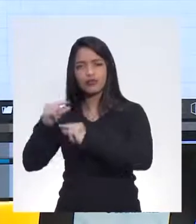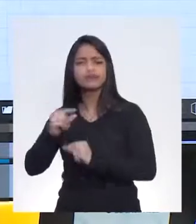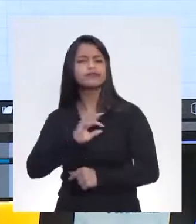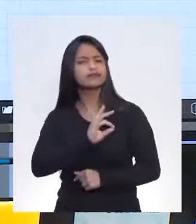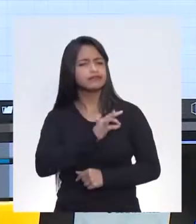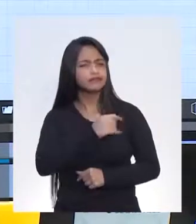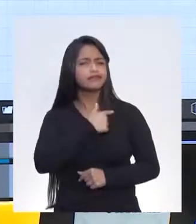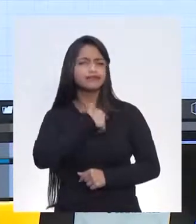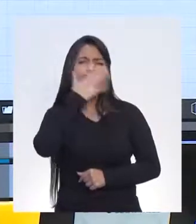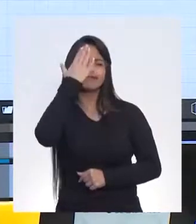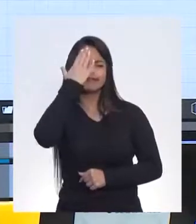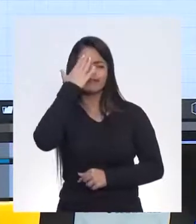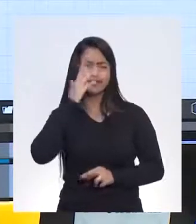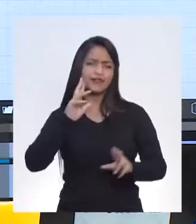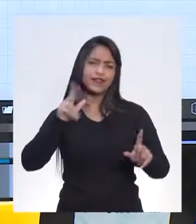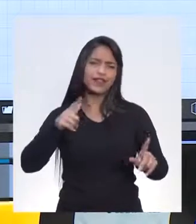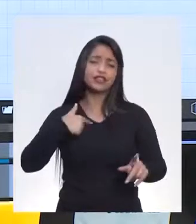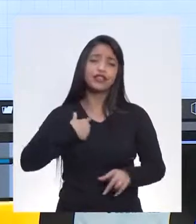de aula 26 anos.